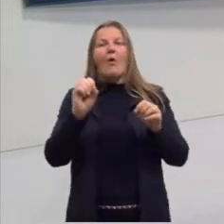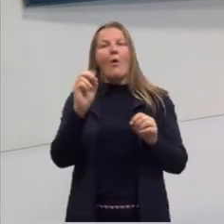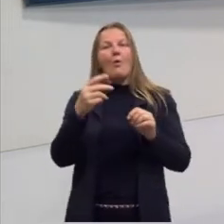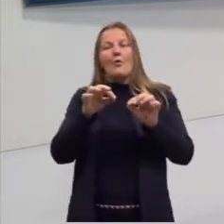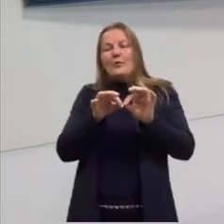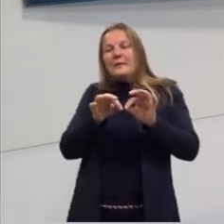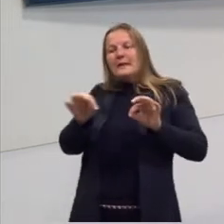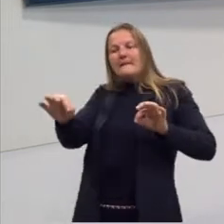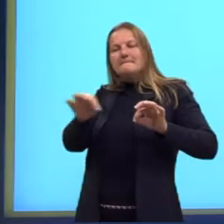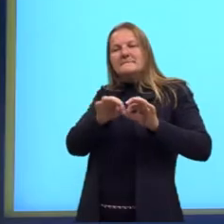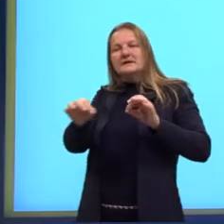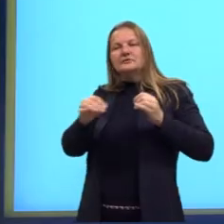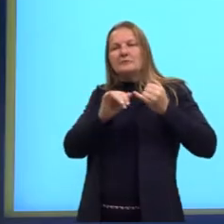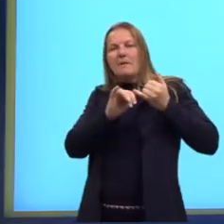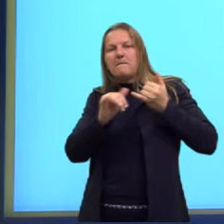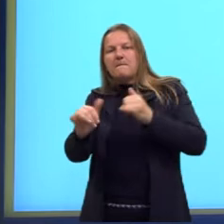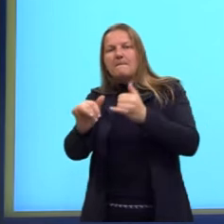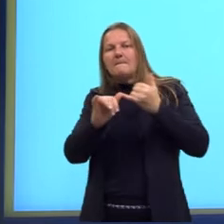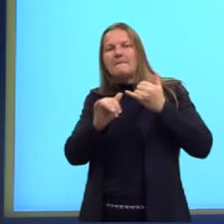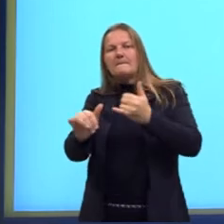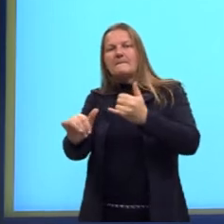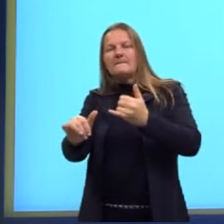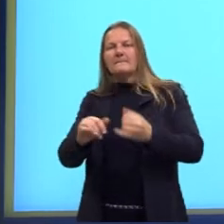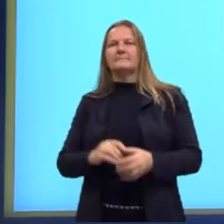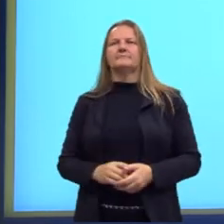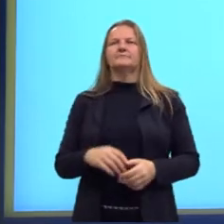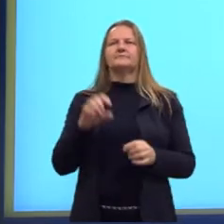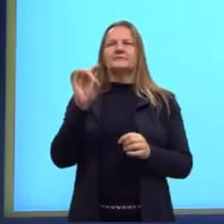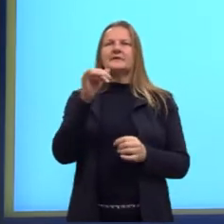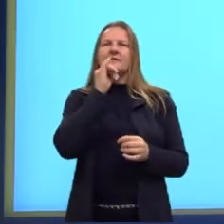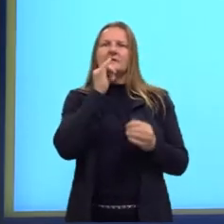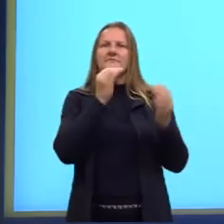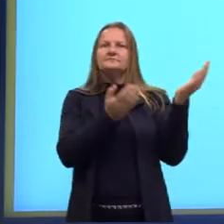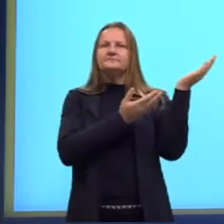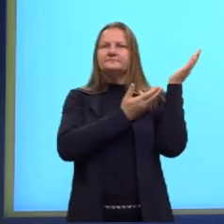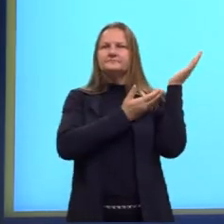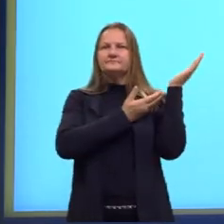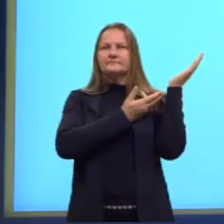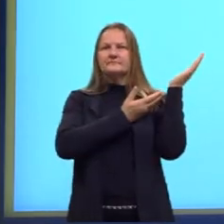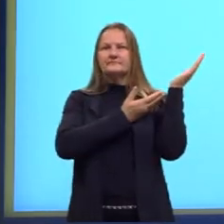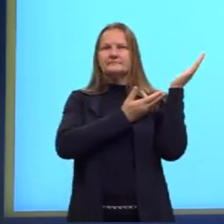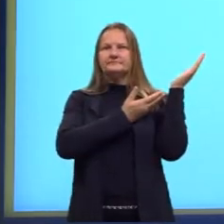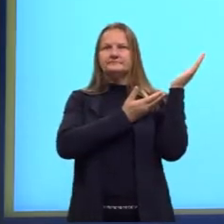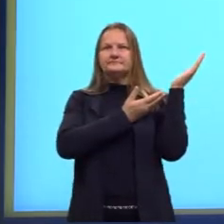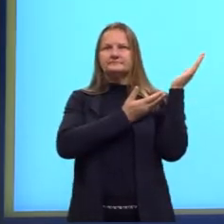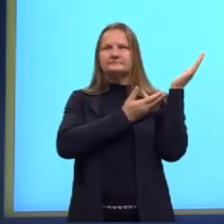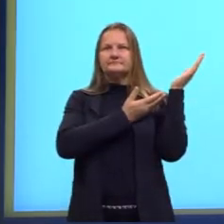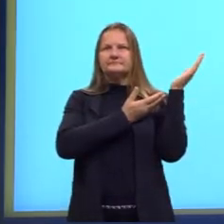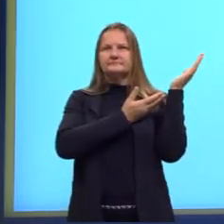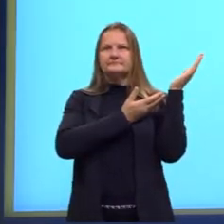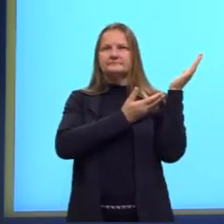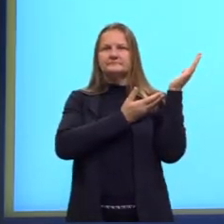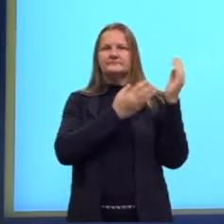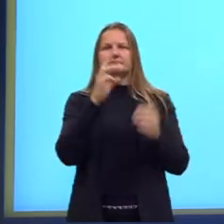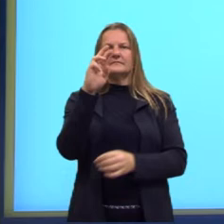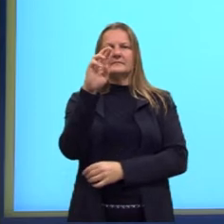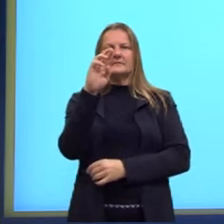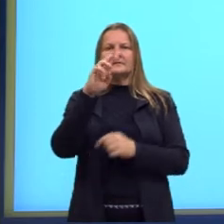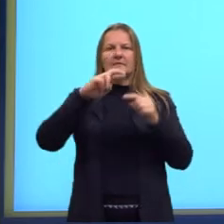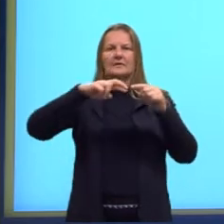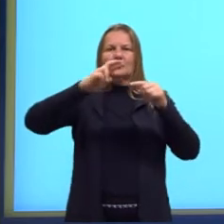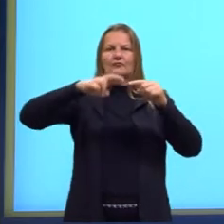e da sua condutividade específica então resistor tá na forma mais simples que a gente conhece